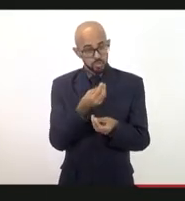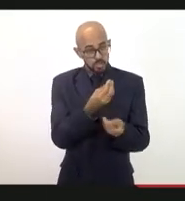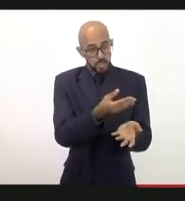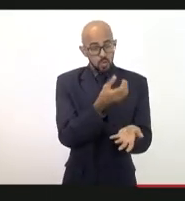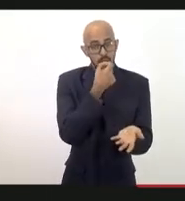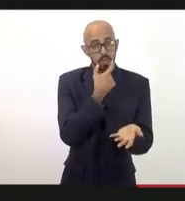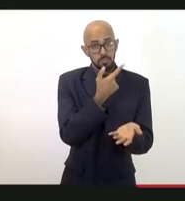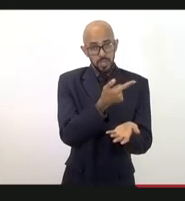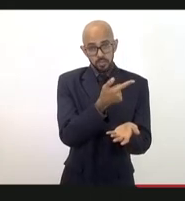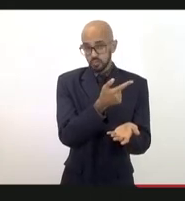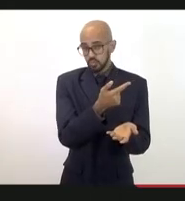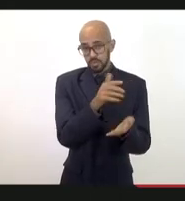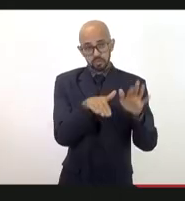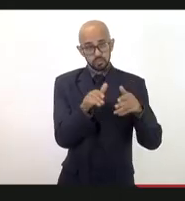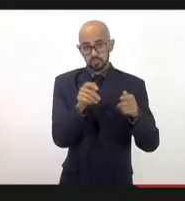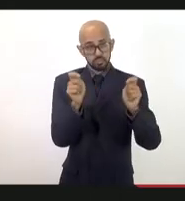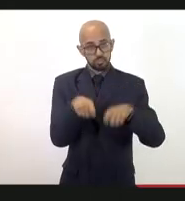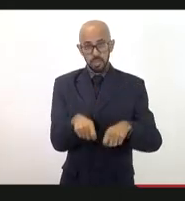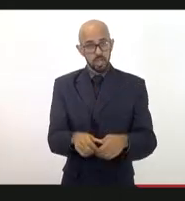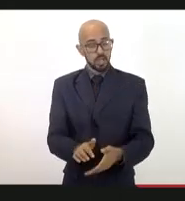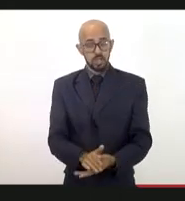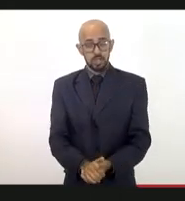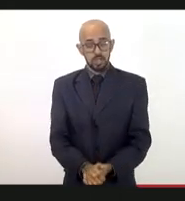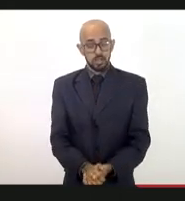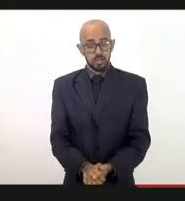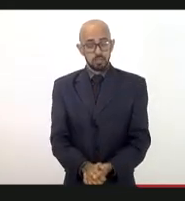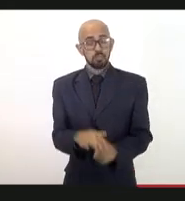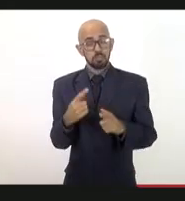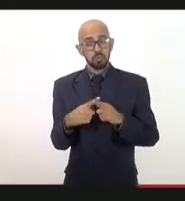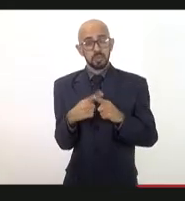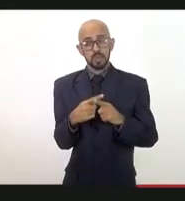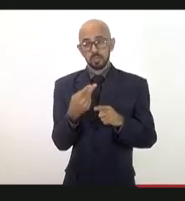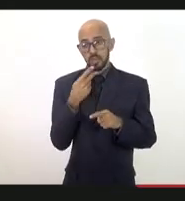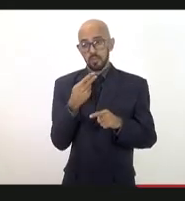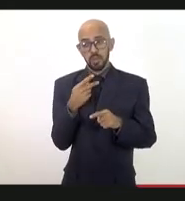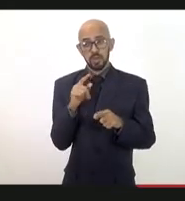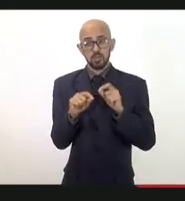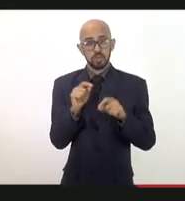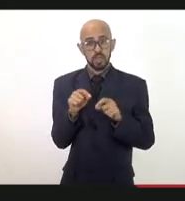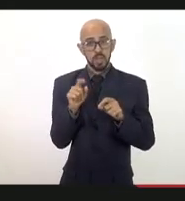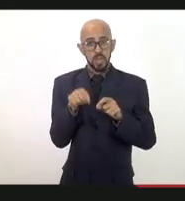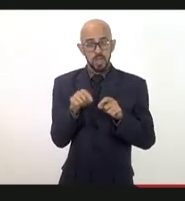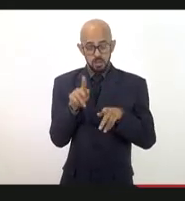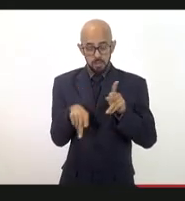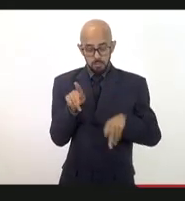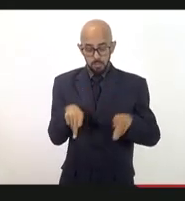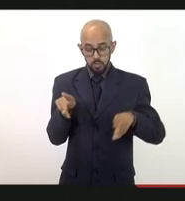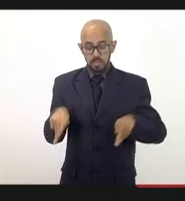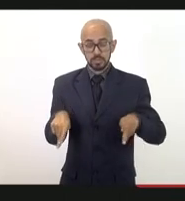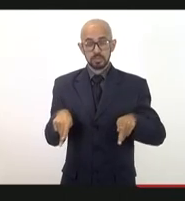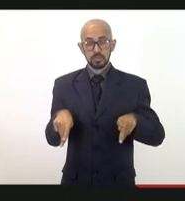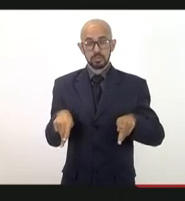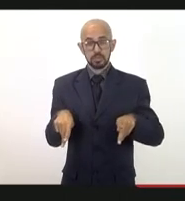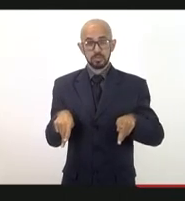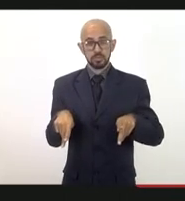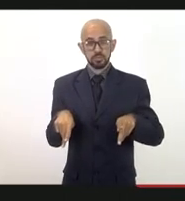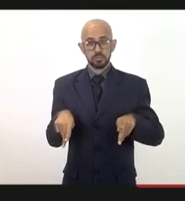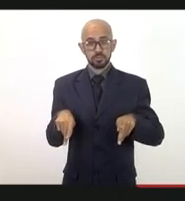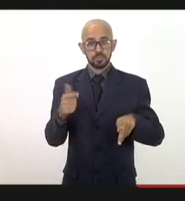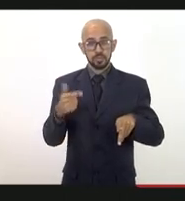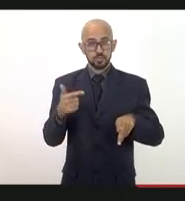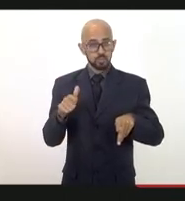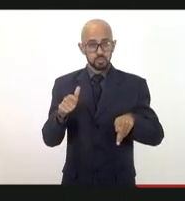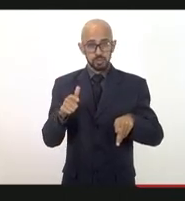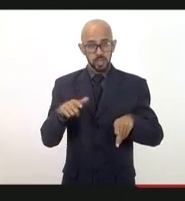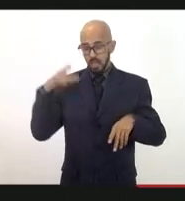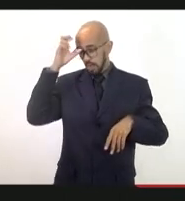do paciente. Não tem. O que a gente está falando, como foi dito aqui, de uma população que não tem instrução,